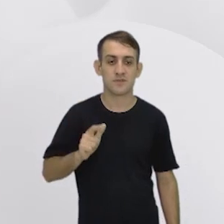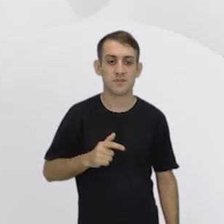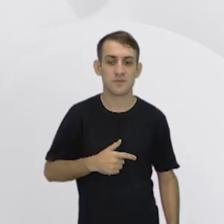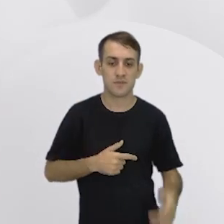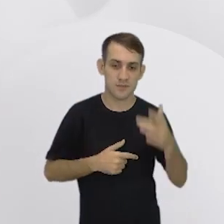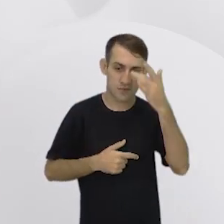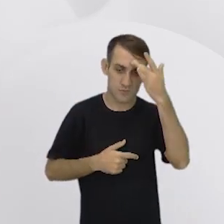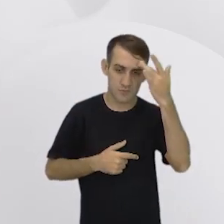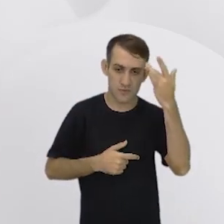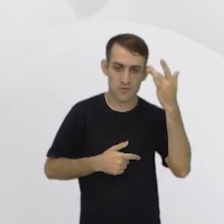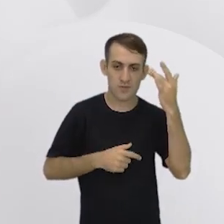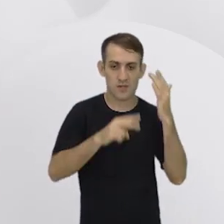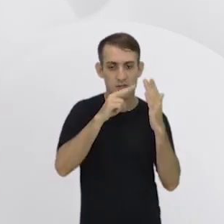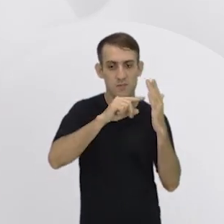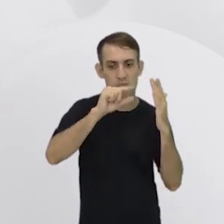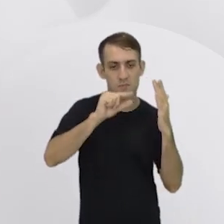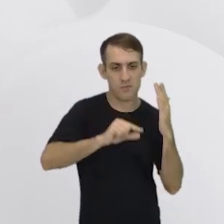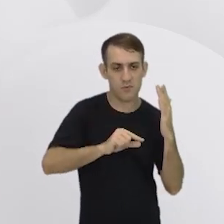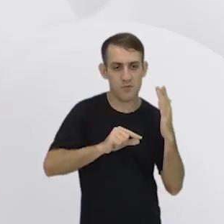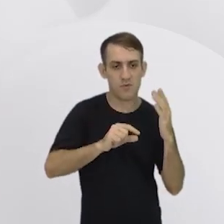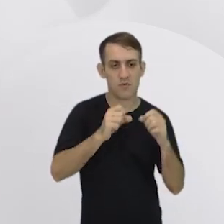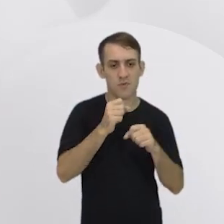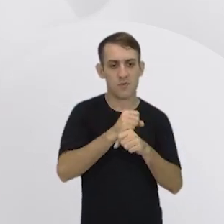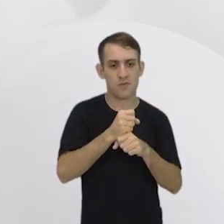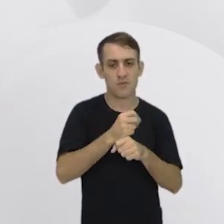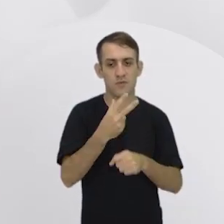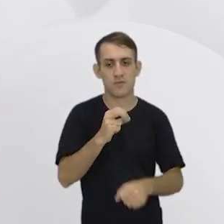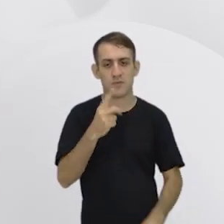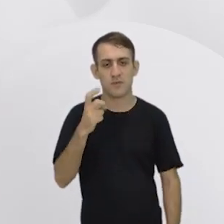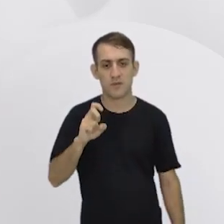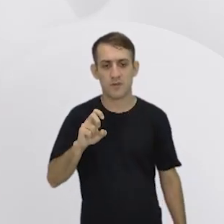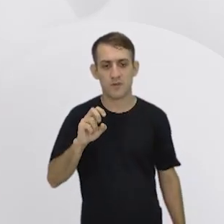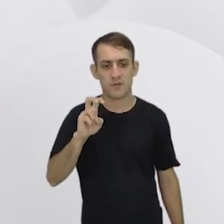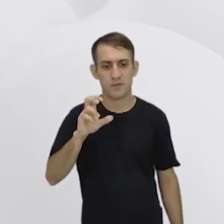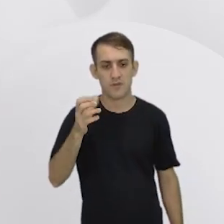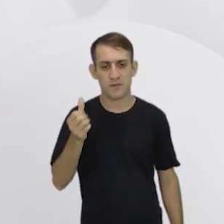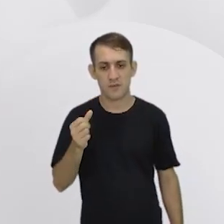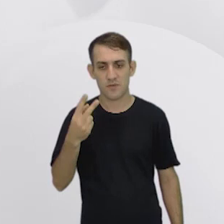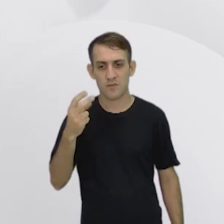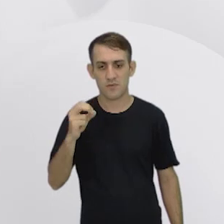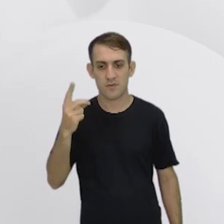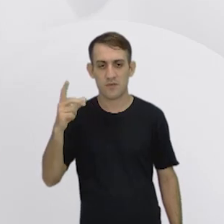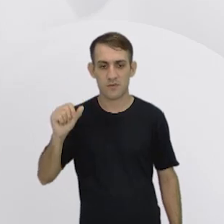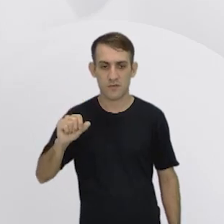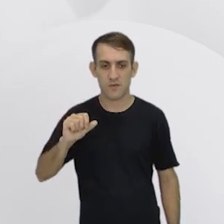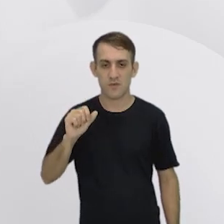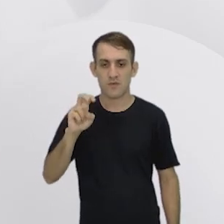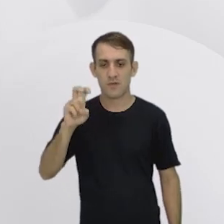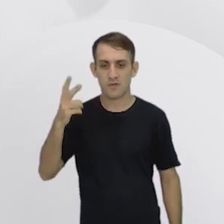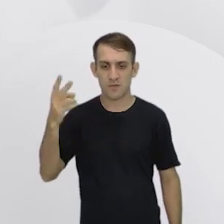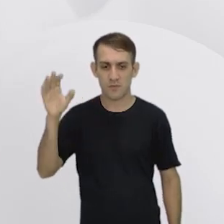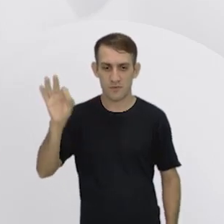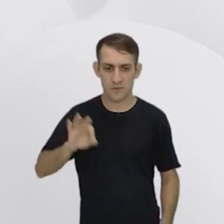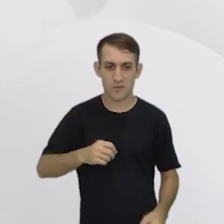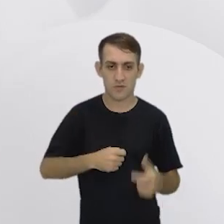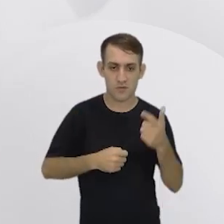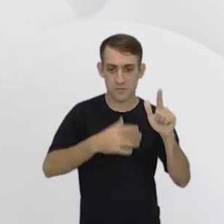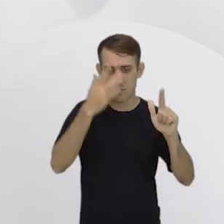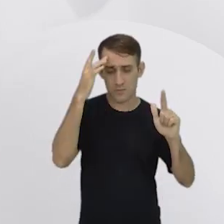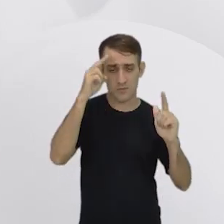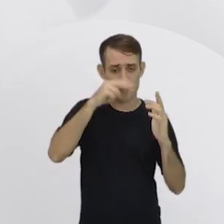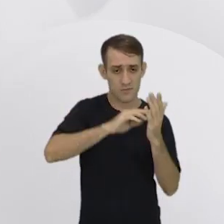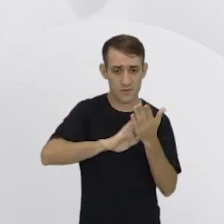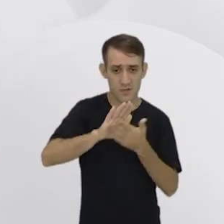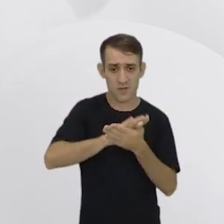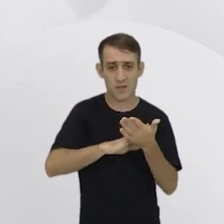leitores, 2015, 56%, 2019, 52%. Não leitores, 48%,